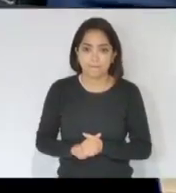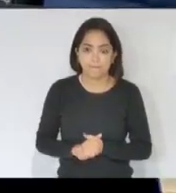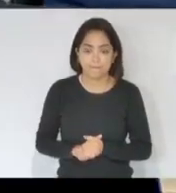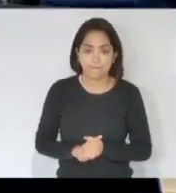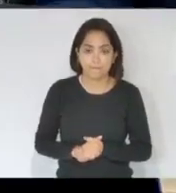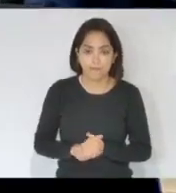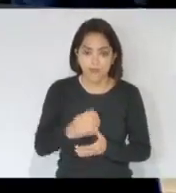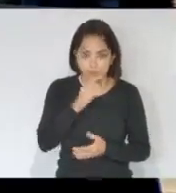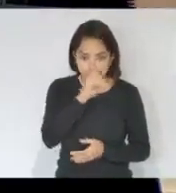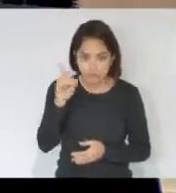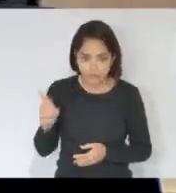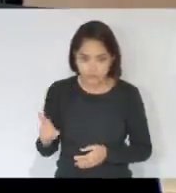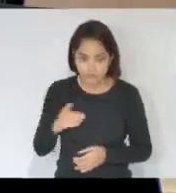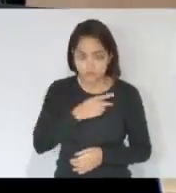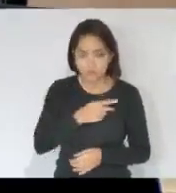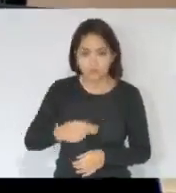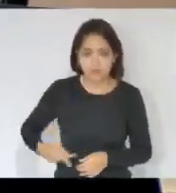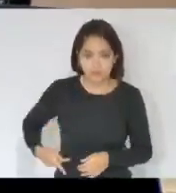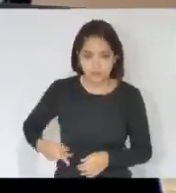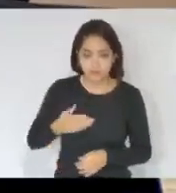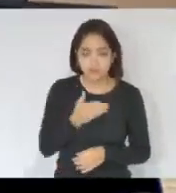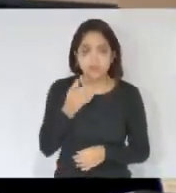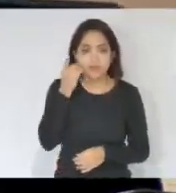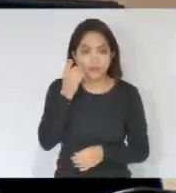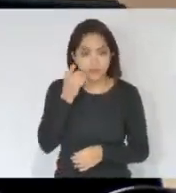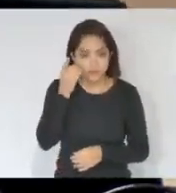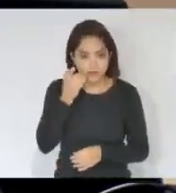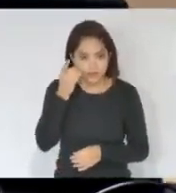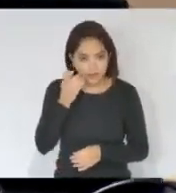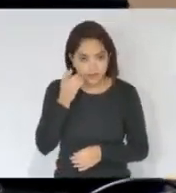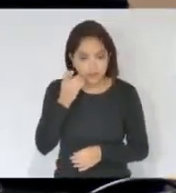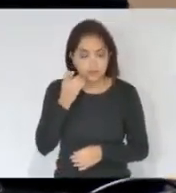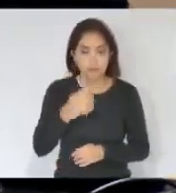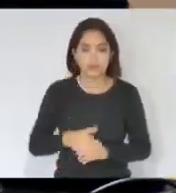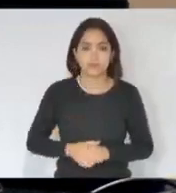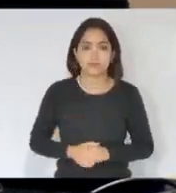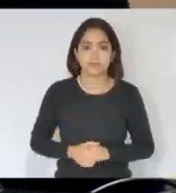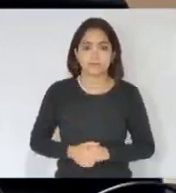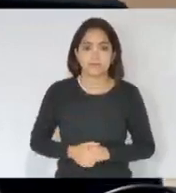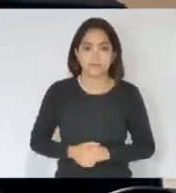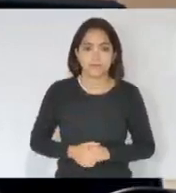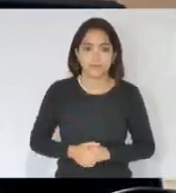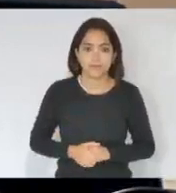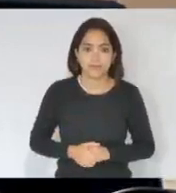Bom dia, senhor presidente, senhores deputados, deputadas.